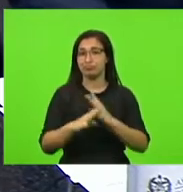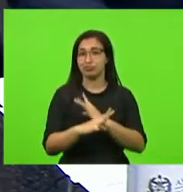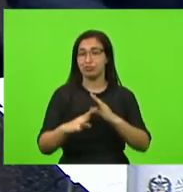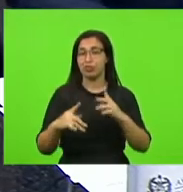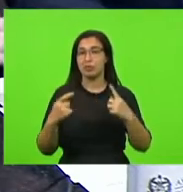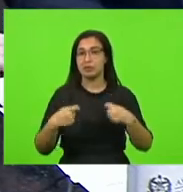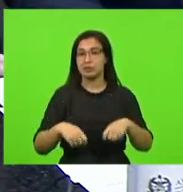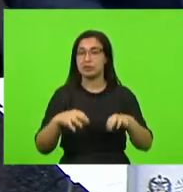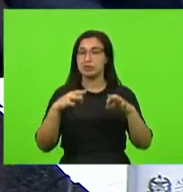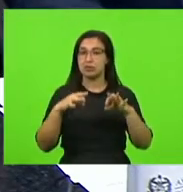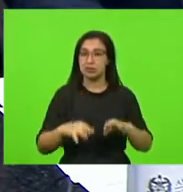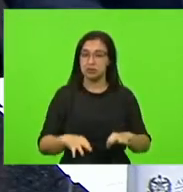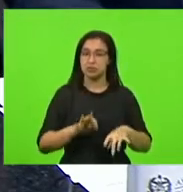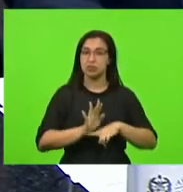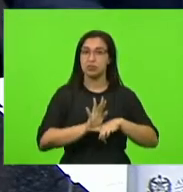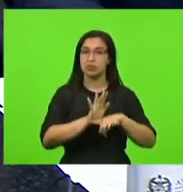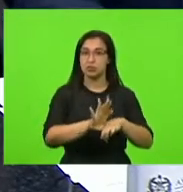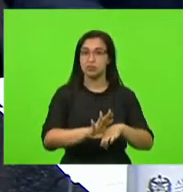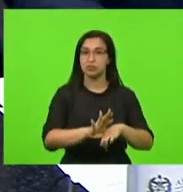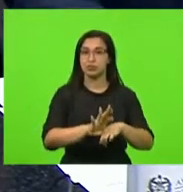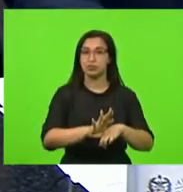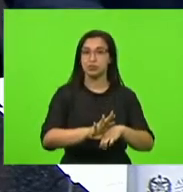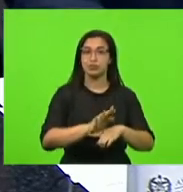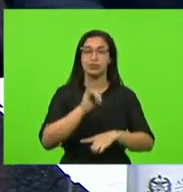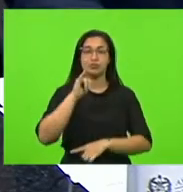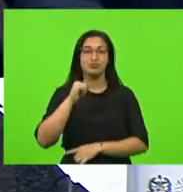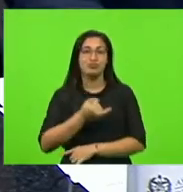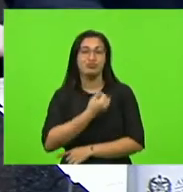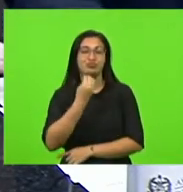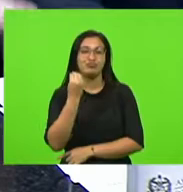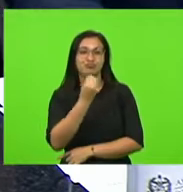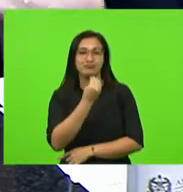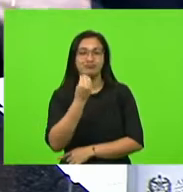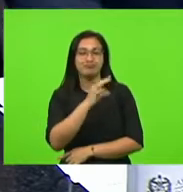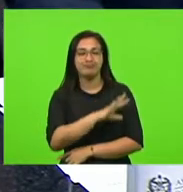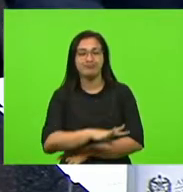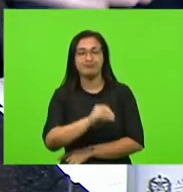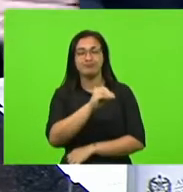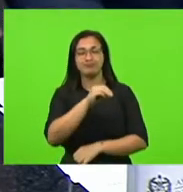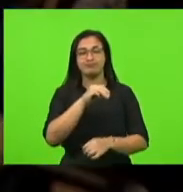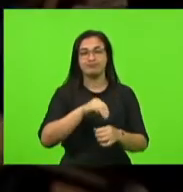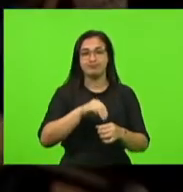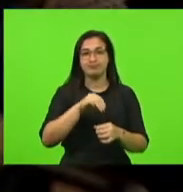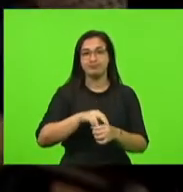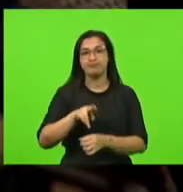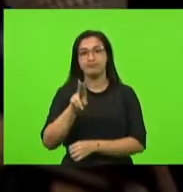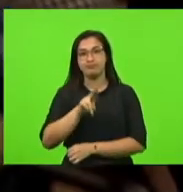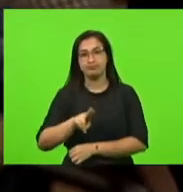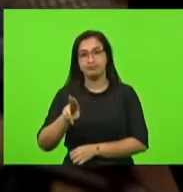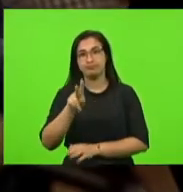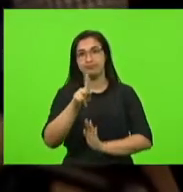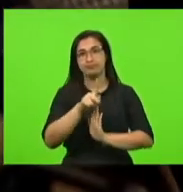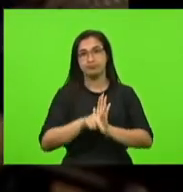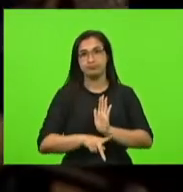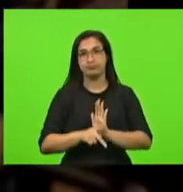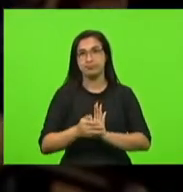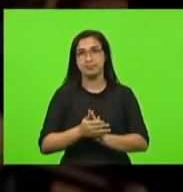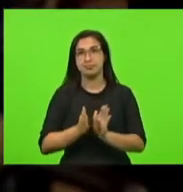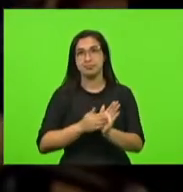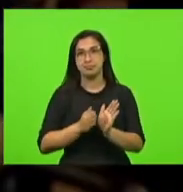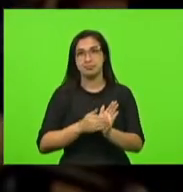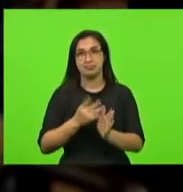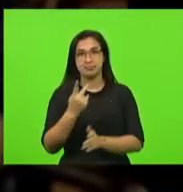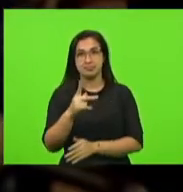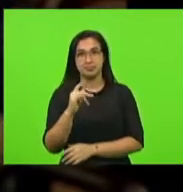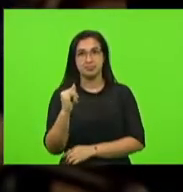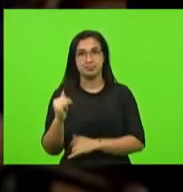regulamentação que realmente vai dar oportunidade para os municípios usufruírem desse projeto aprovado hoje. Então, parabéns pelo teu trabalho